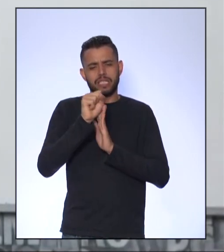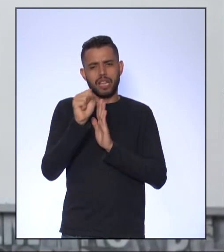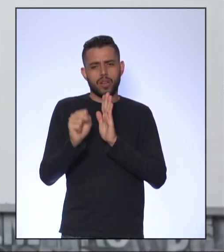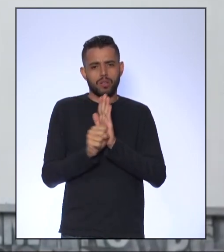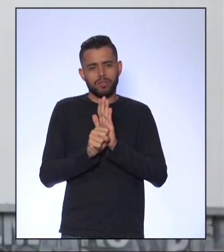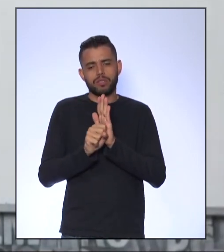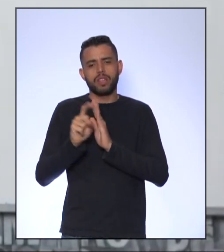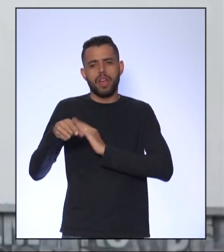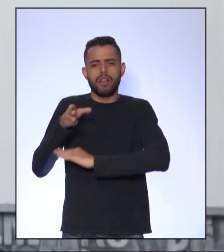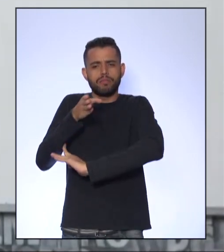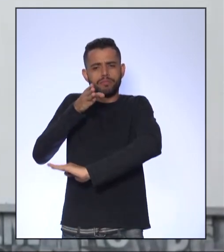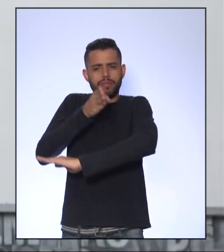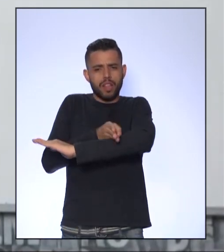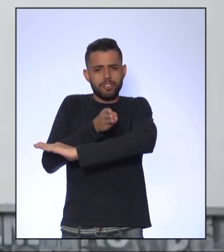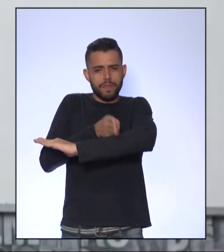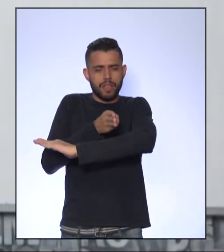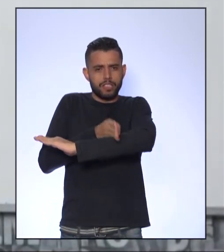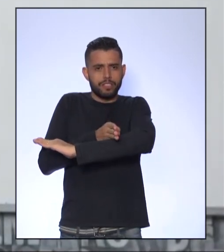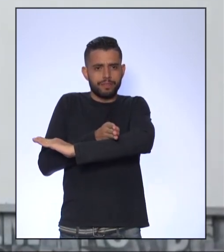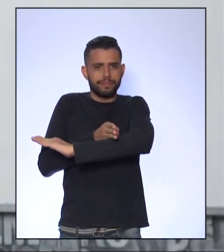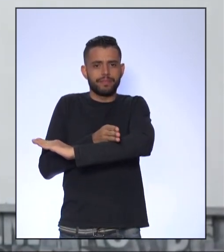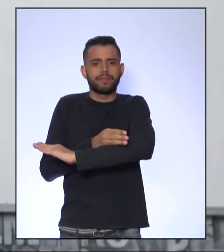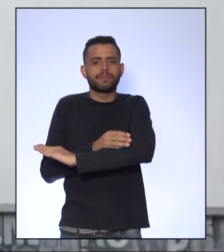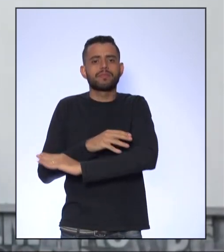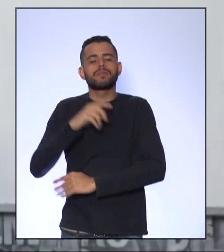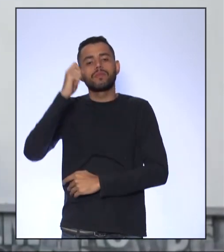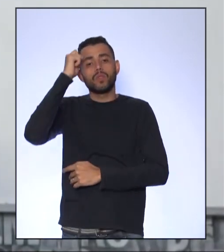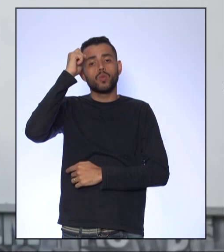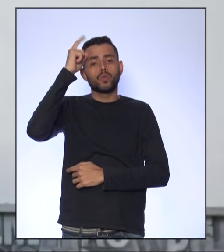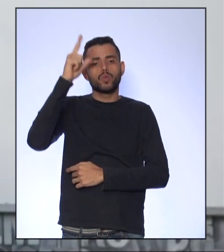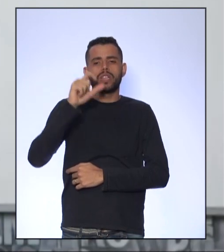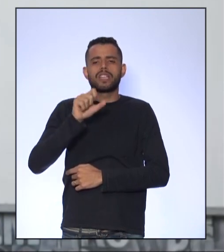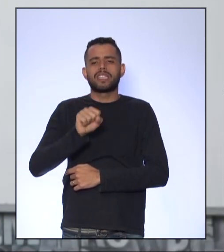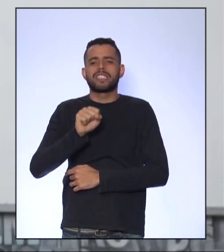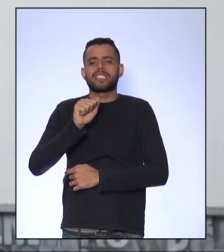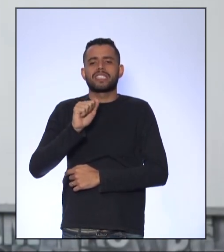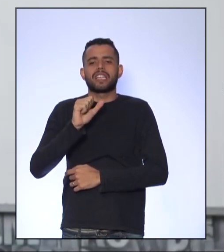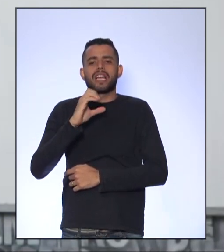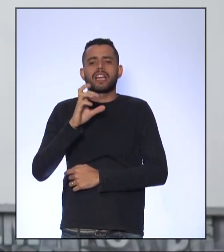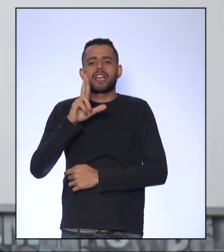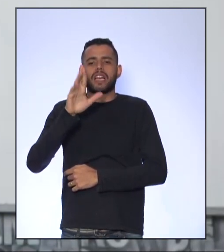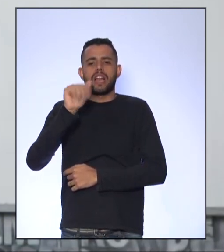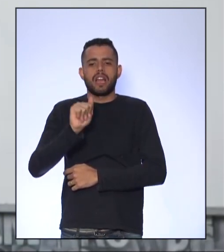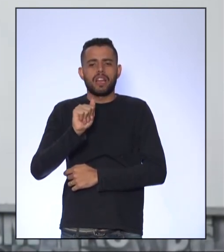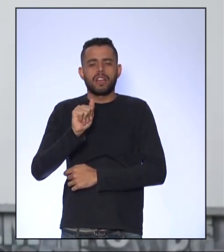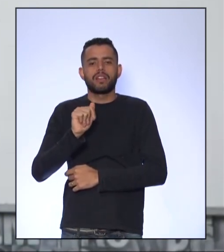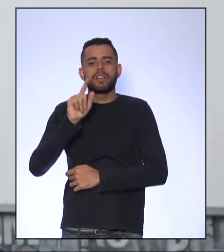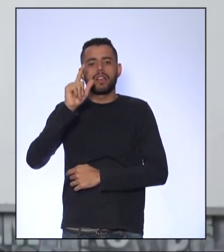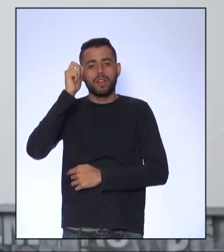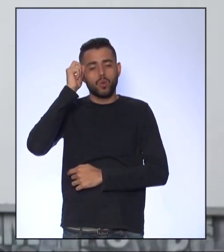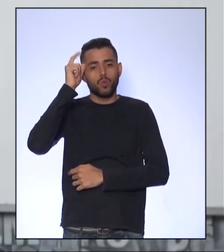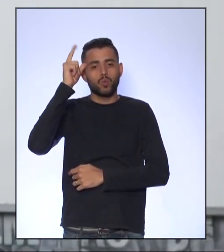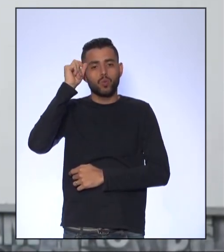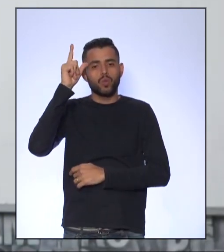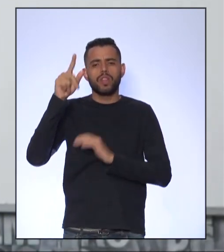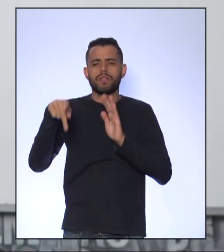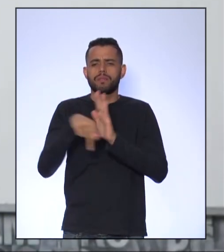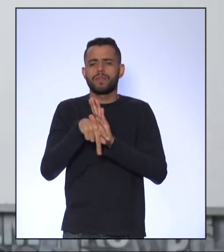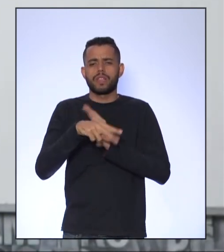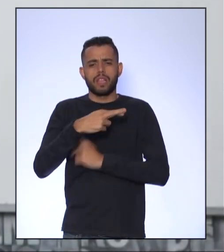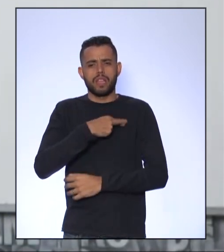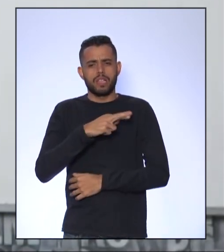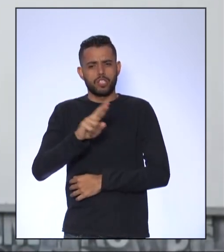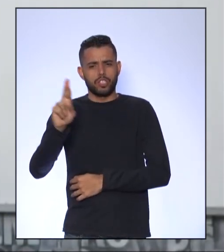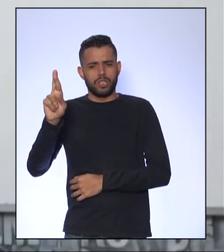Idade Média. Aí, Yasmin, o que é a cultura sacra? Yasmin, a cultura sacra é a cultura